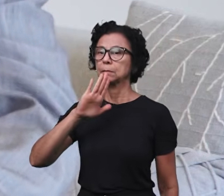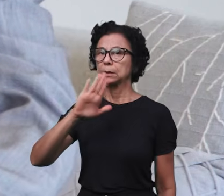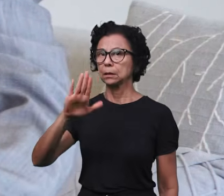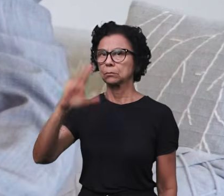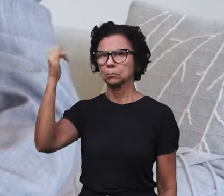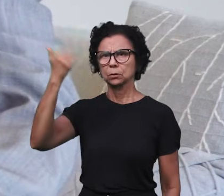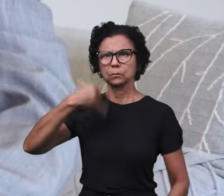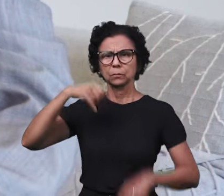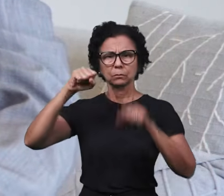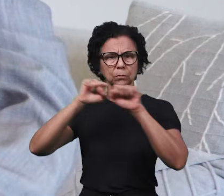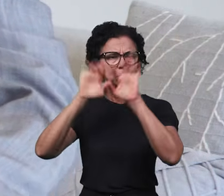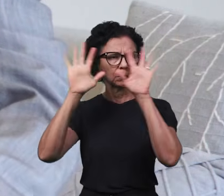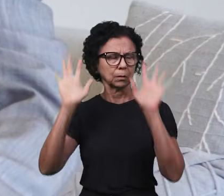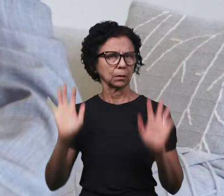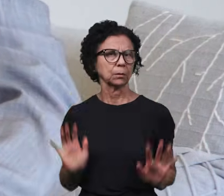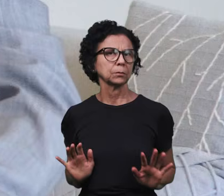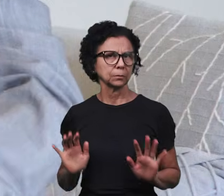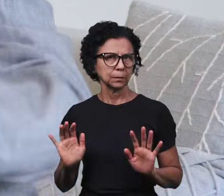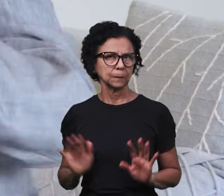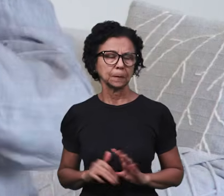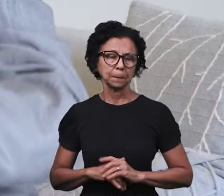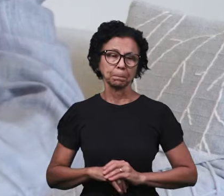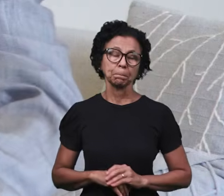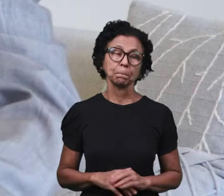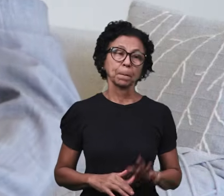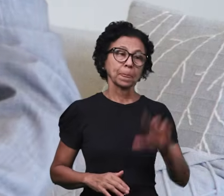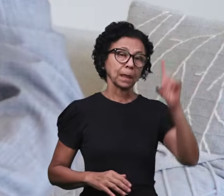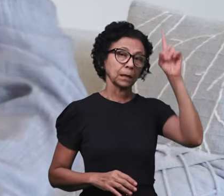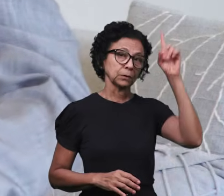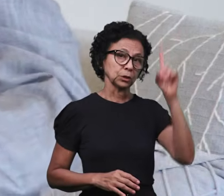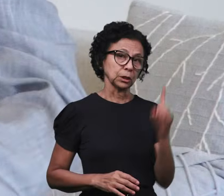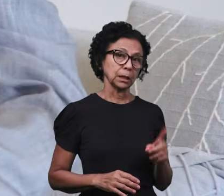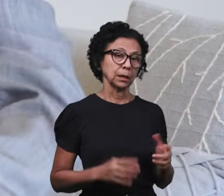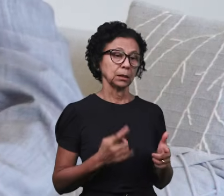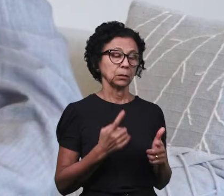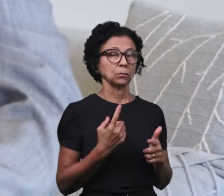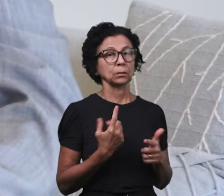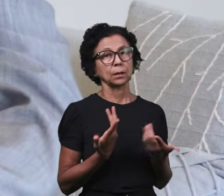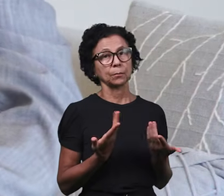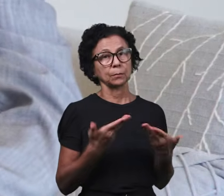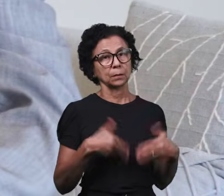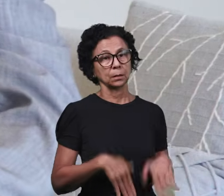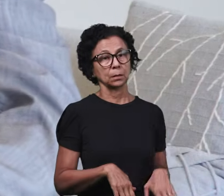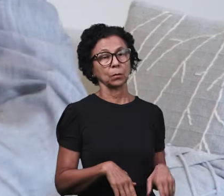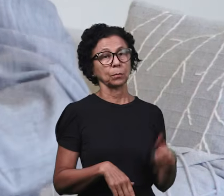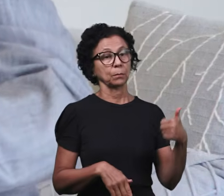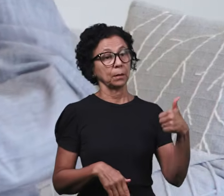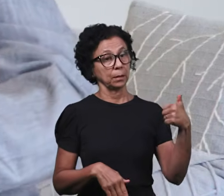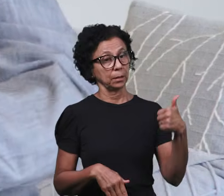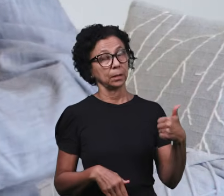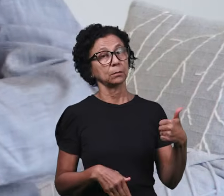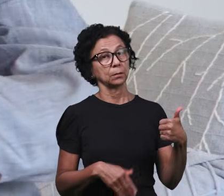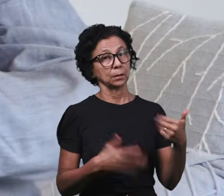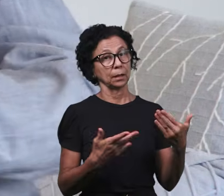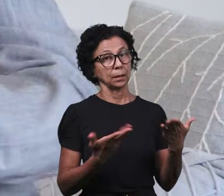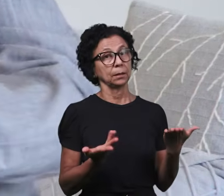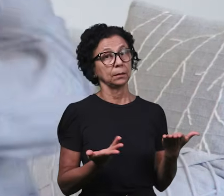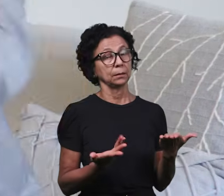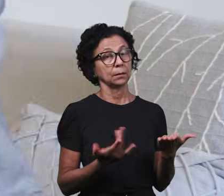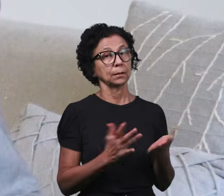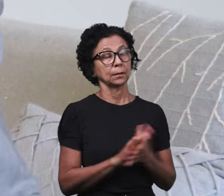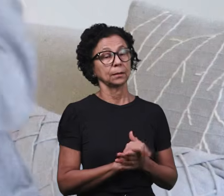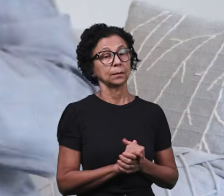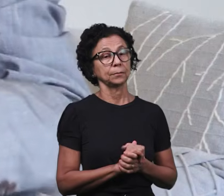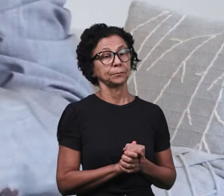ela dessa forma, né? Então, aquele direito de primogenitura, tudo aquilo, né? é bom lembrar que Jacó